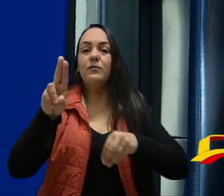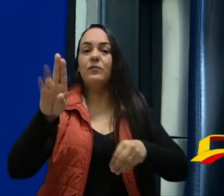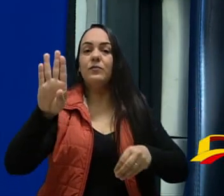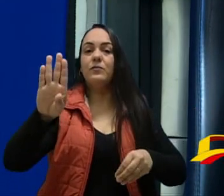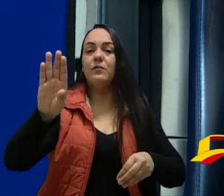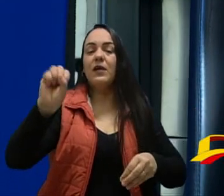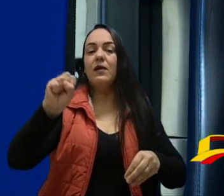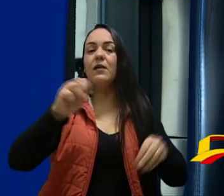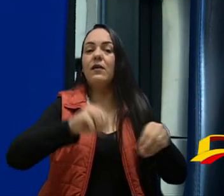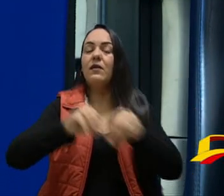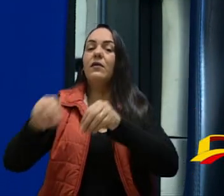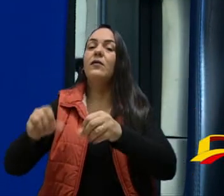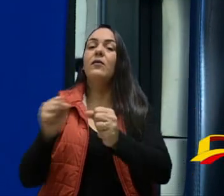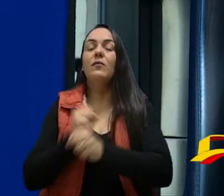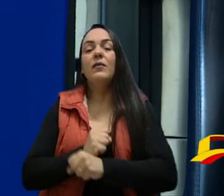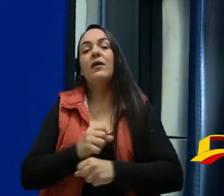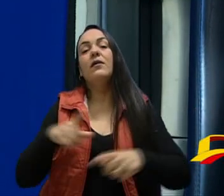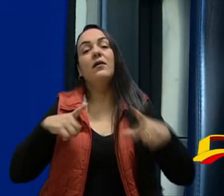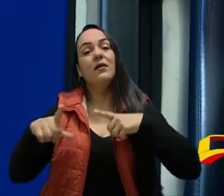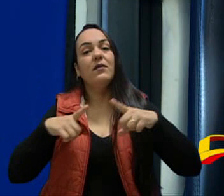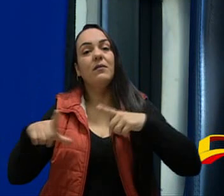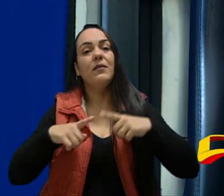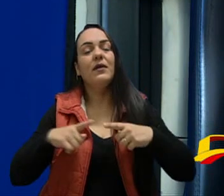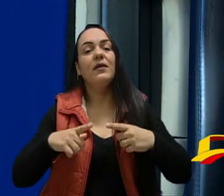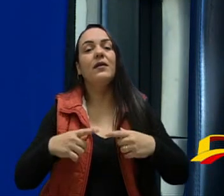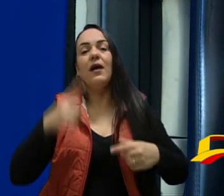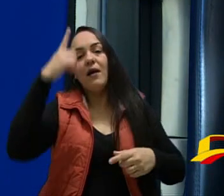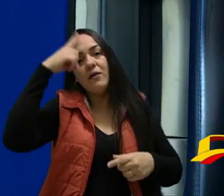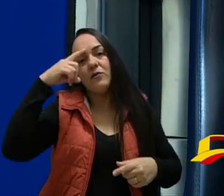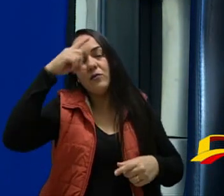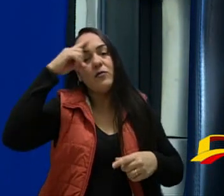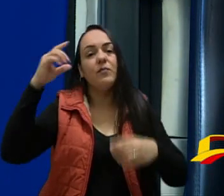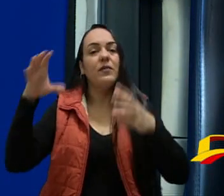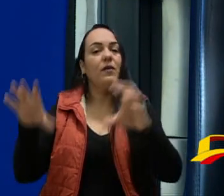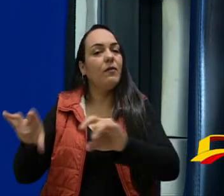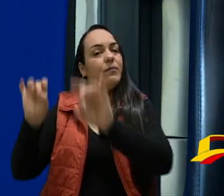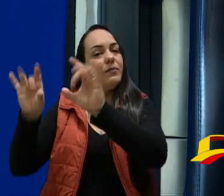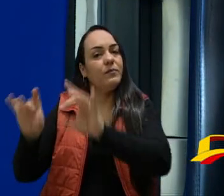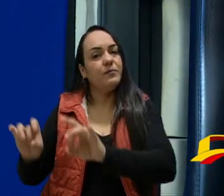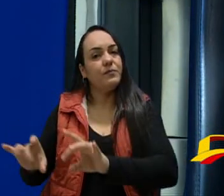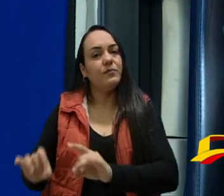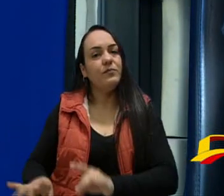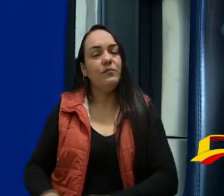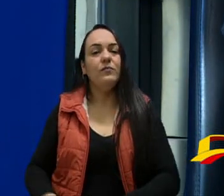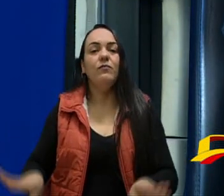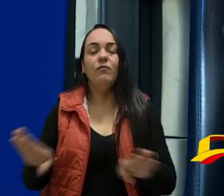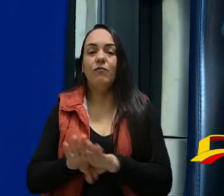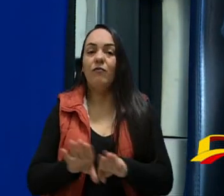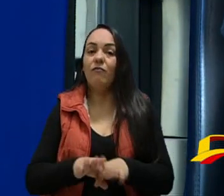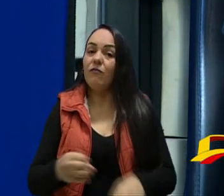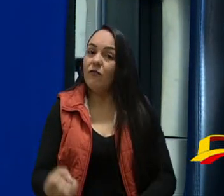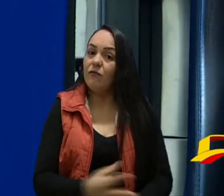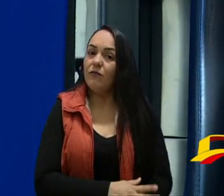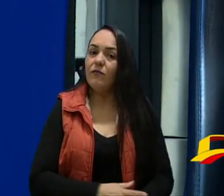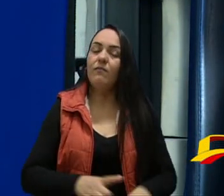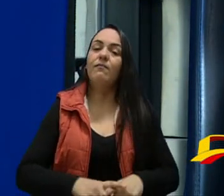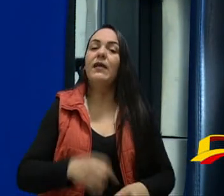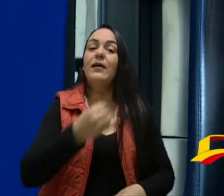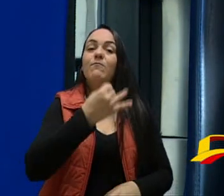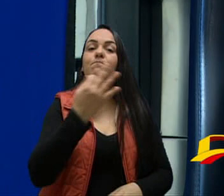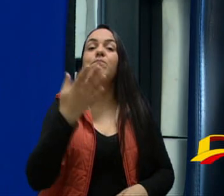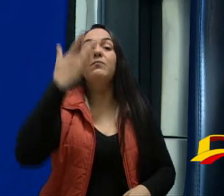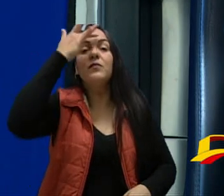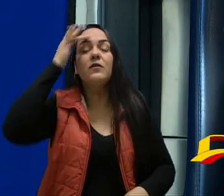unidades básicas para em meados para o hospital de campanha nesse sentido é quantas pessoas